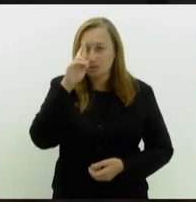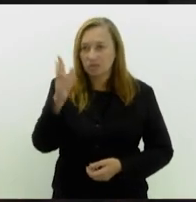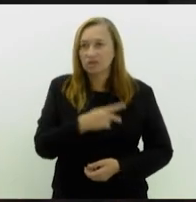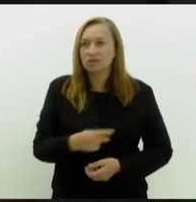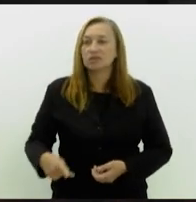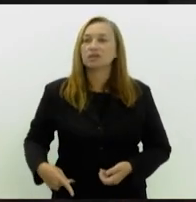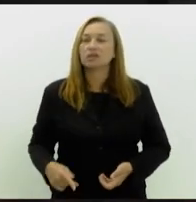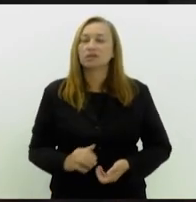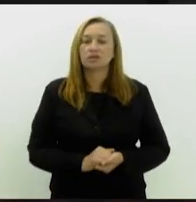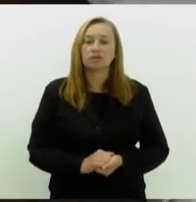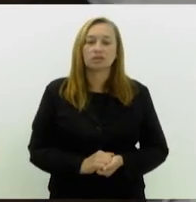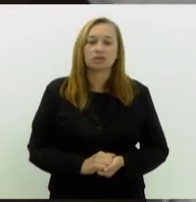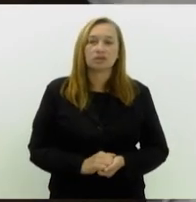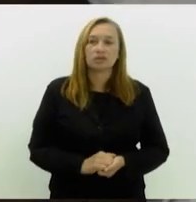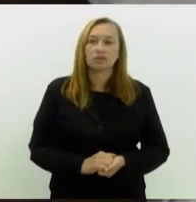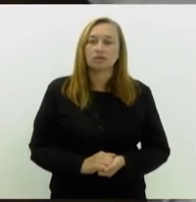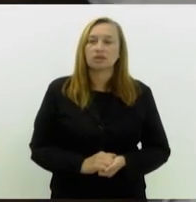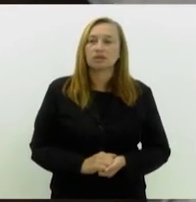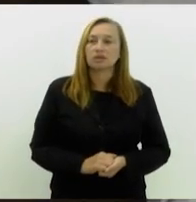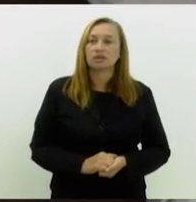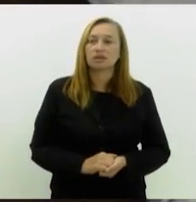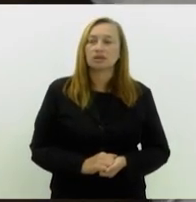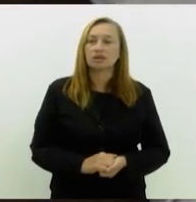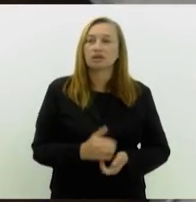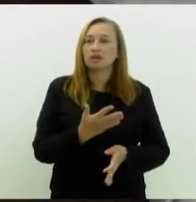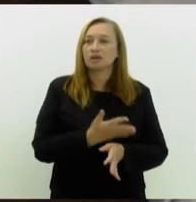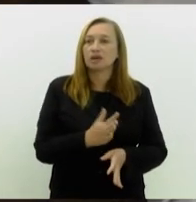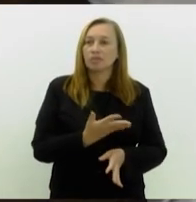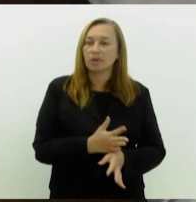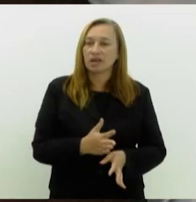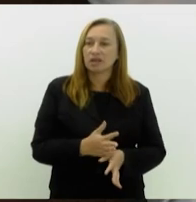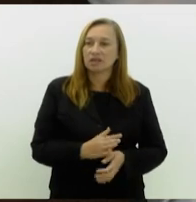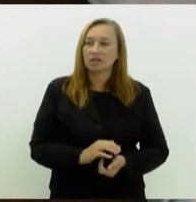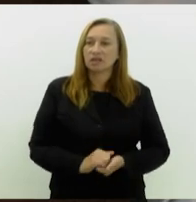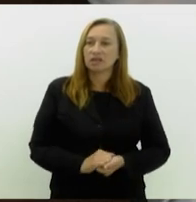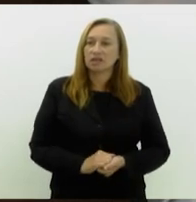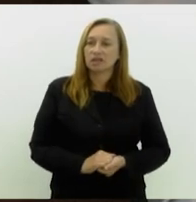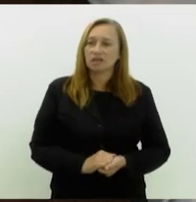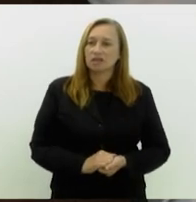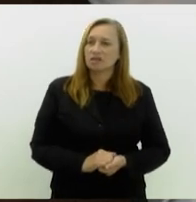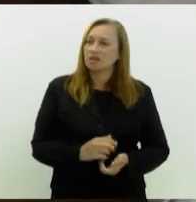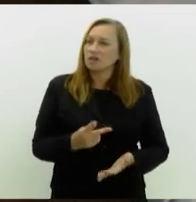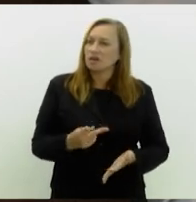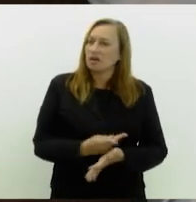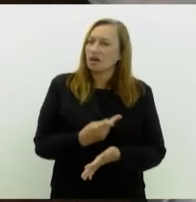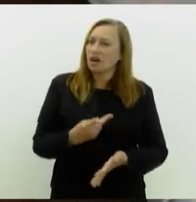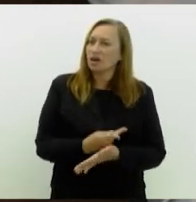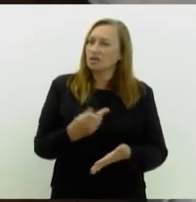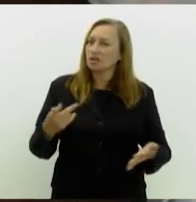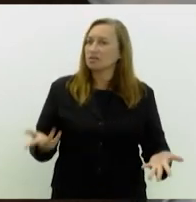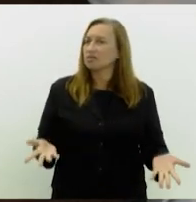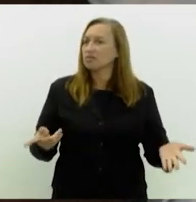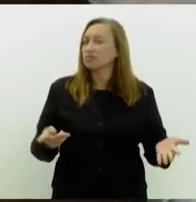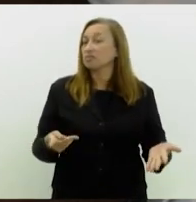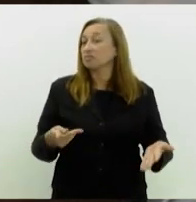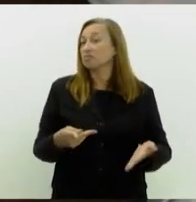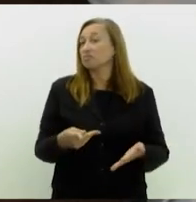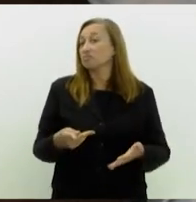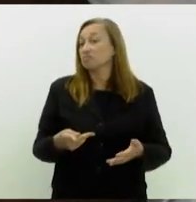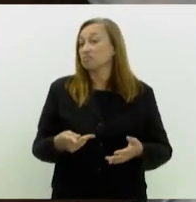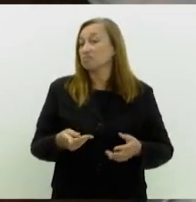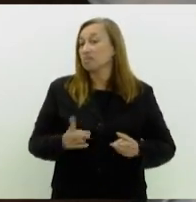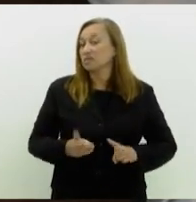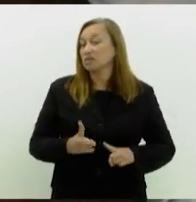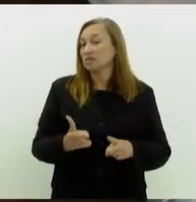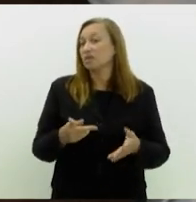presidente Presidente a prática de moralidade tem sido recorrente nesse governo eu tenho trago aqui